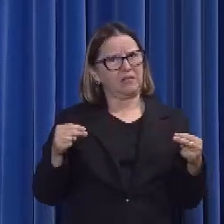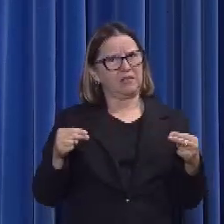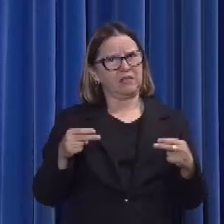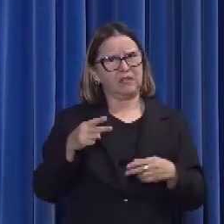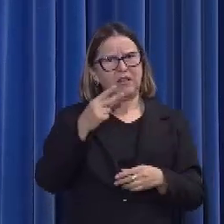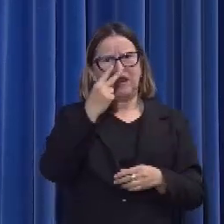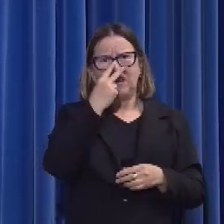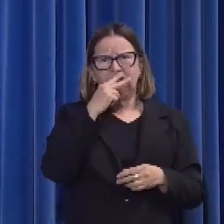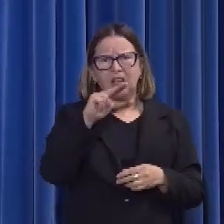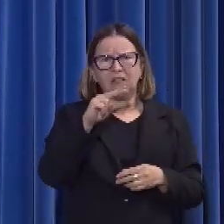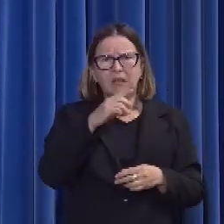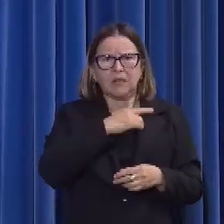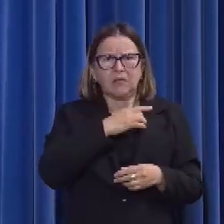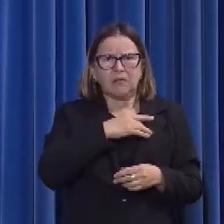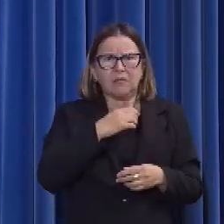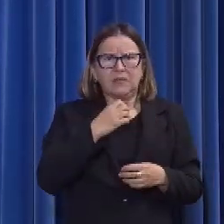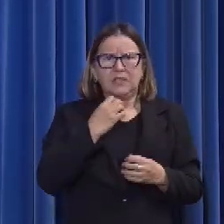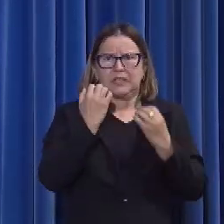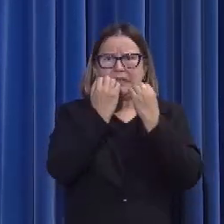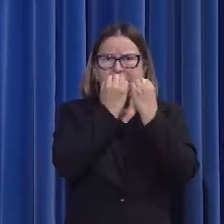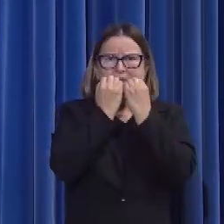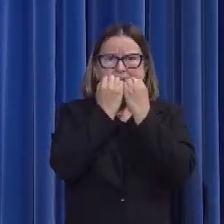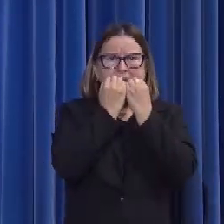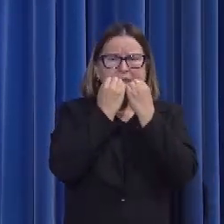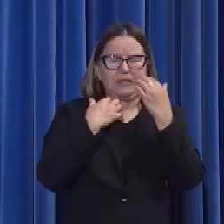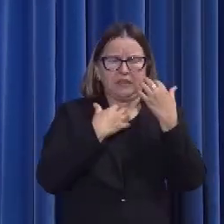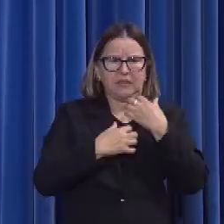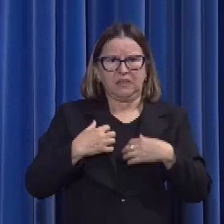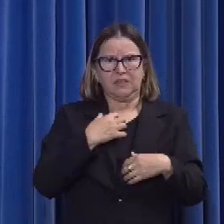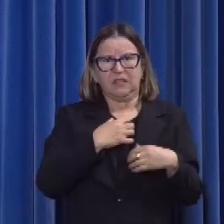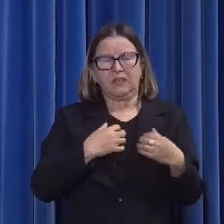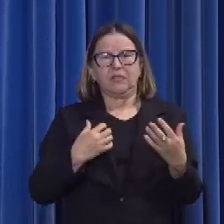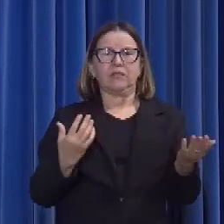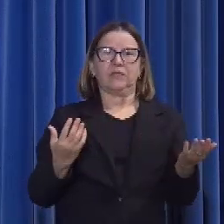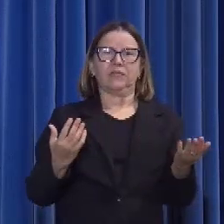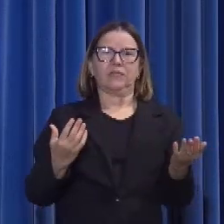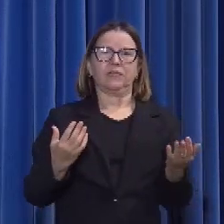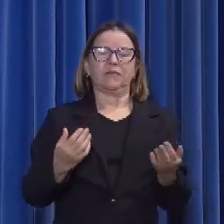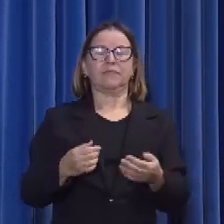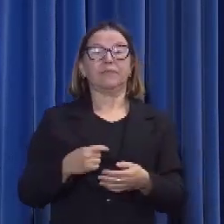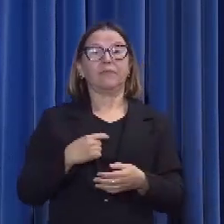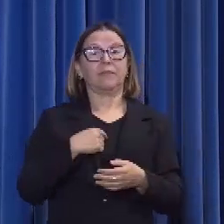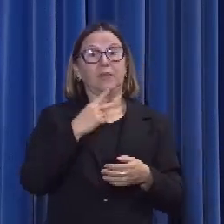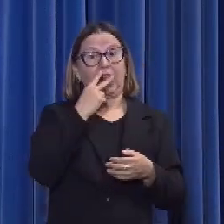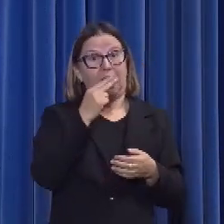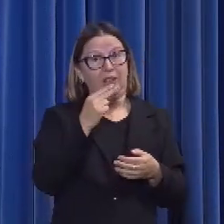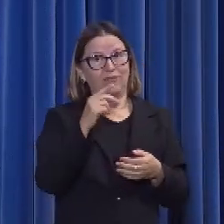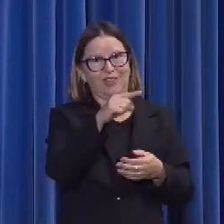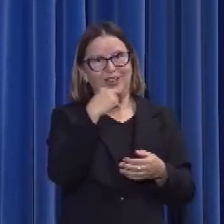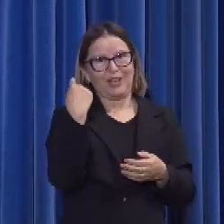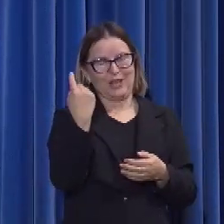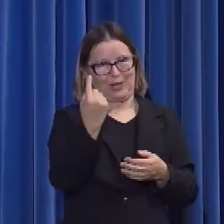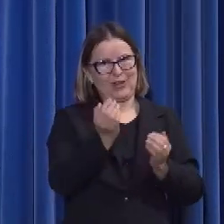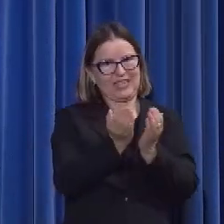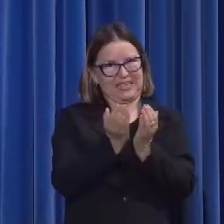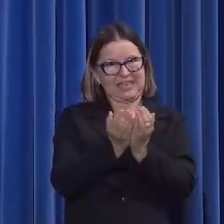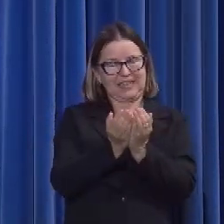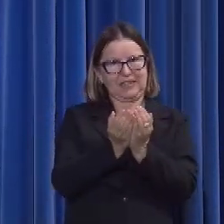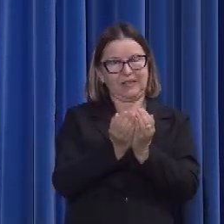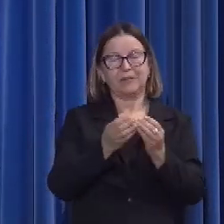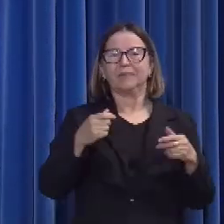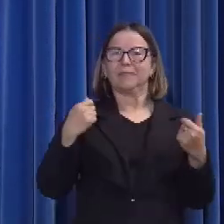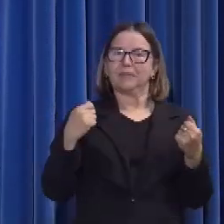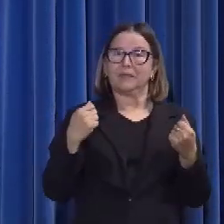tenho visto pavor, angústia. Eu creio que nós que cremos